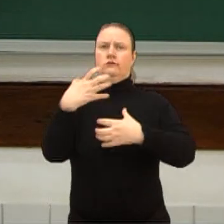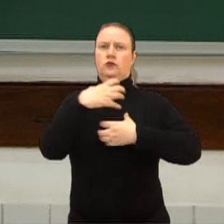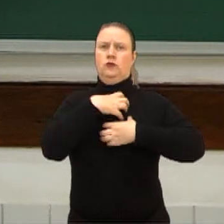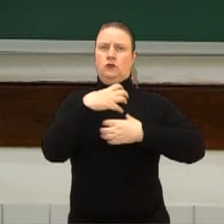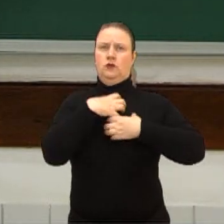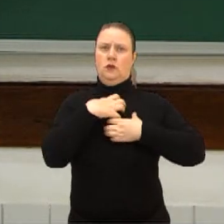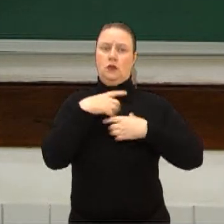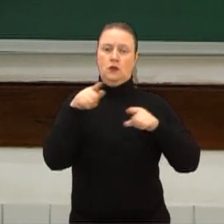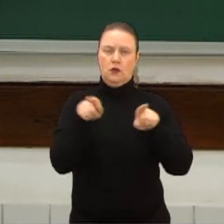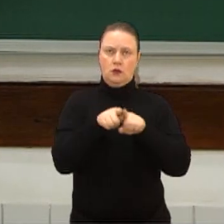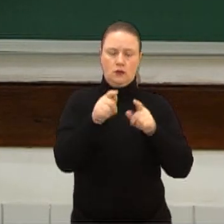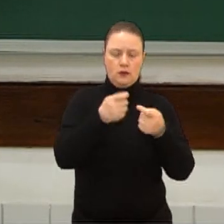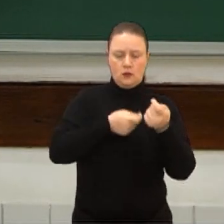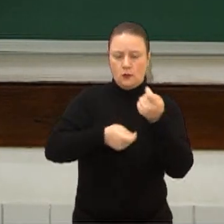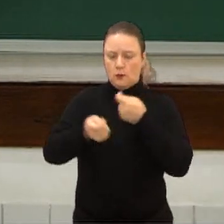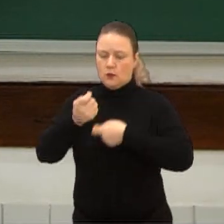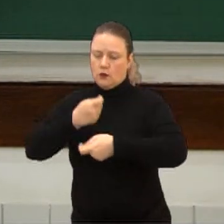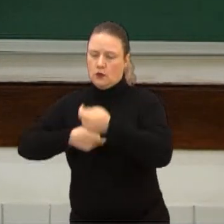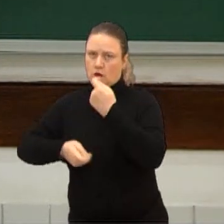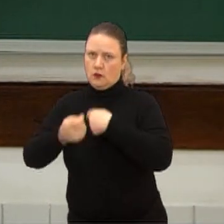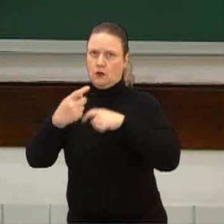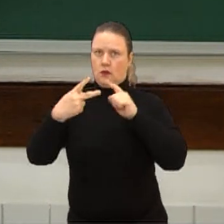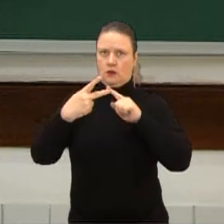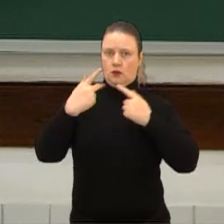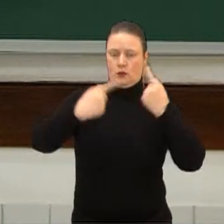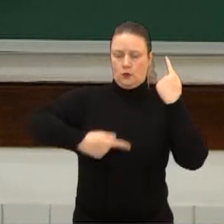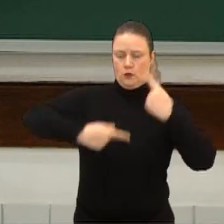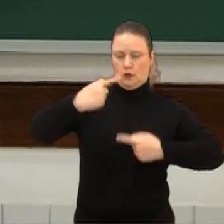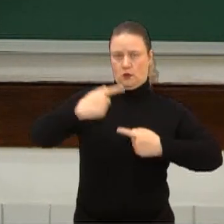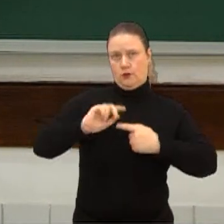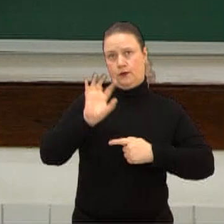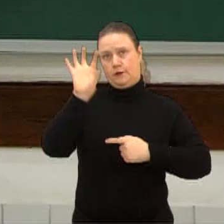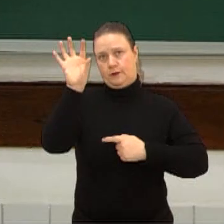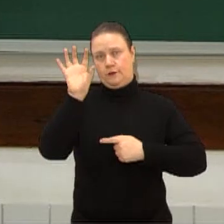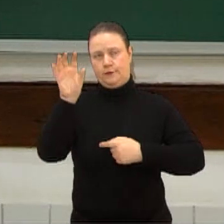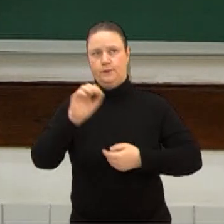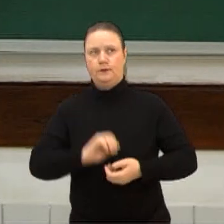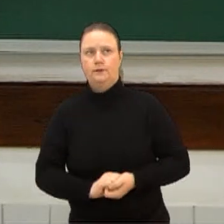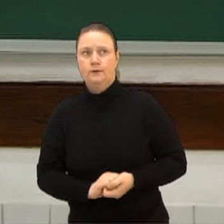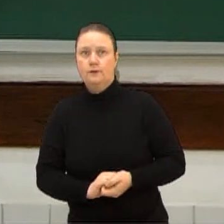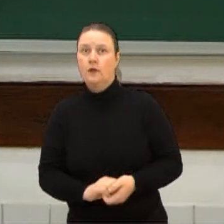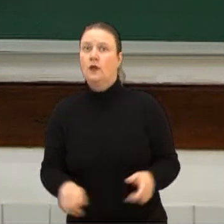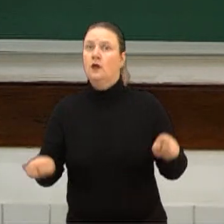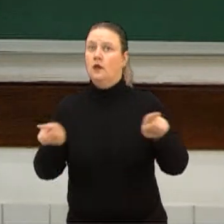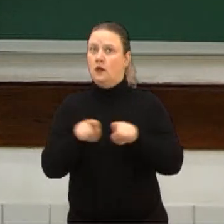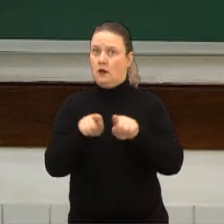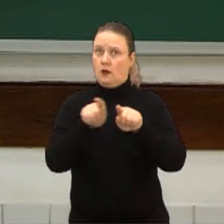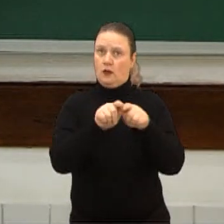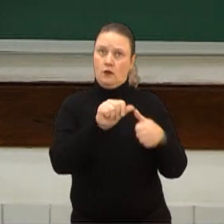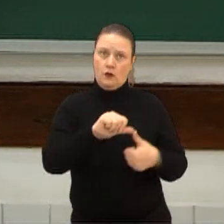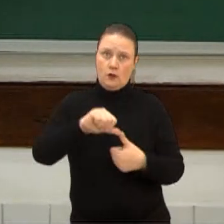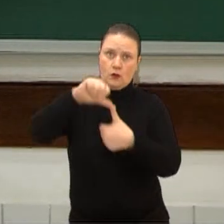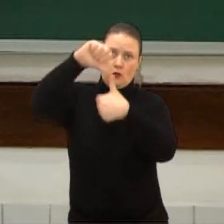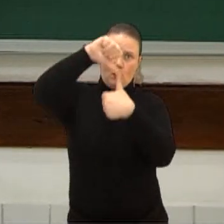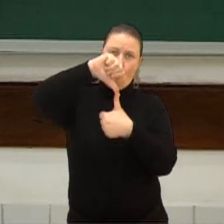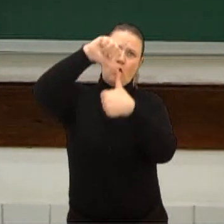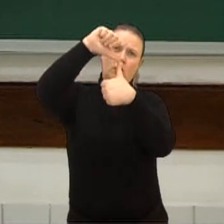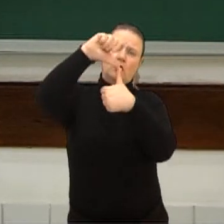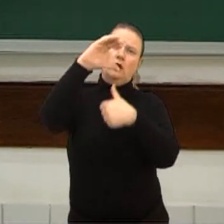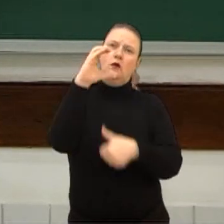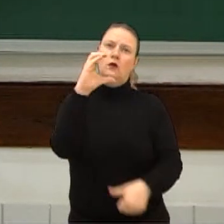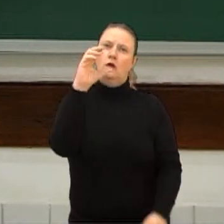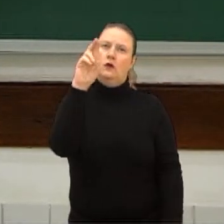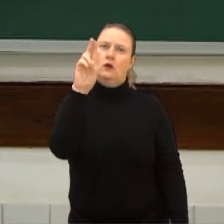estrutura econômica e política em cada região. Devemos destacar que da América Central nós temos Cuba. Cuba, ela